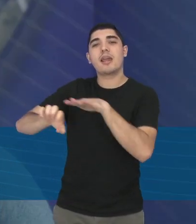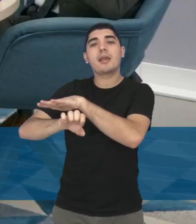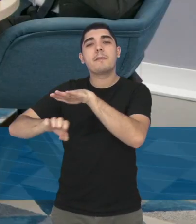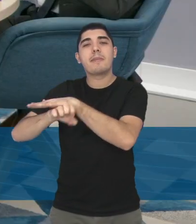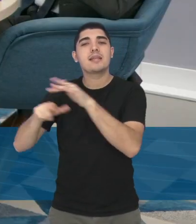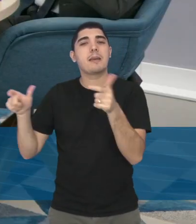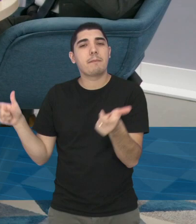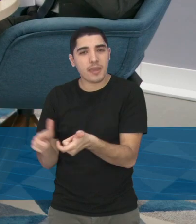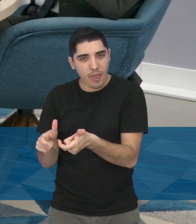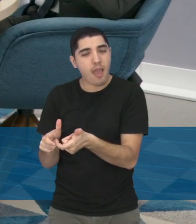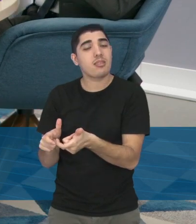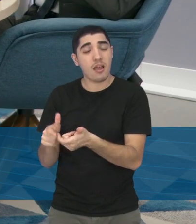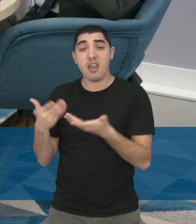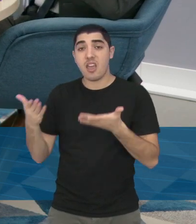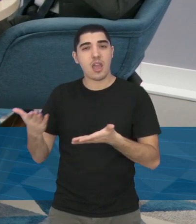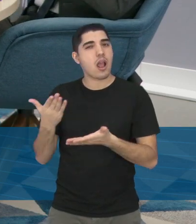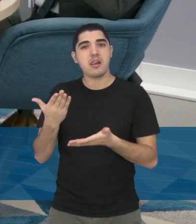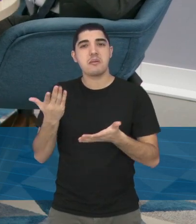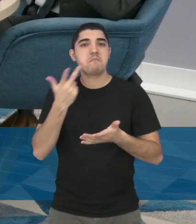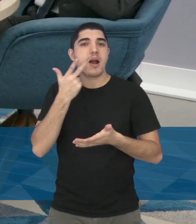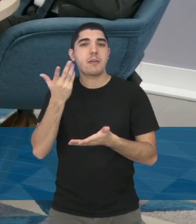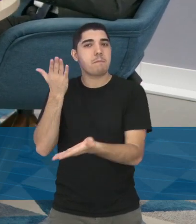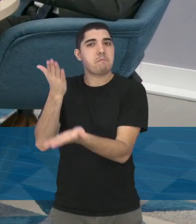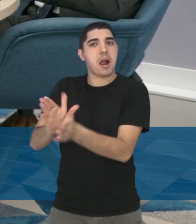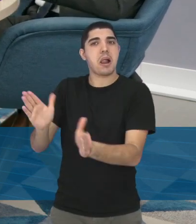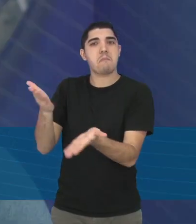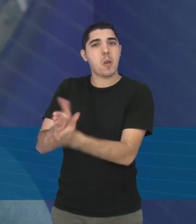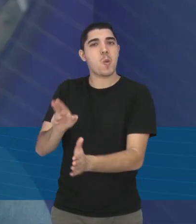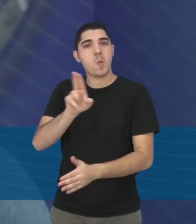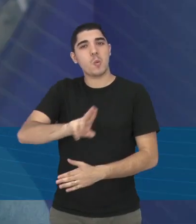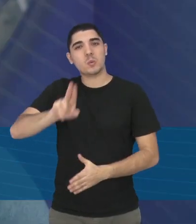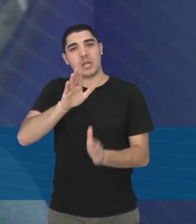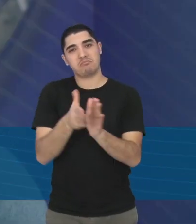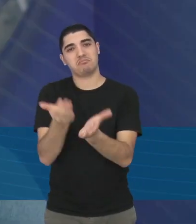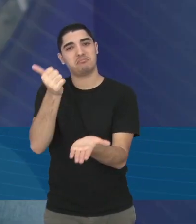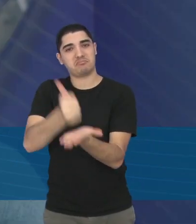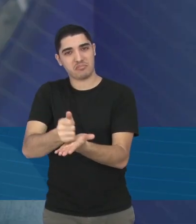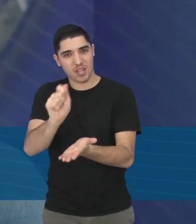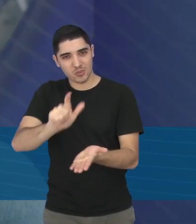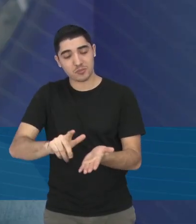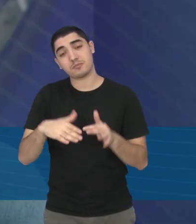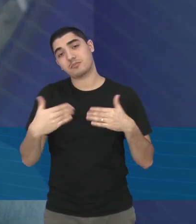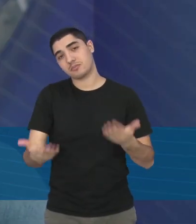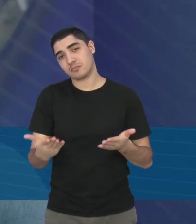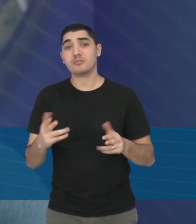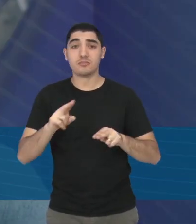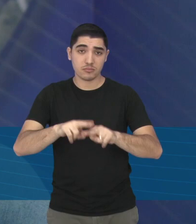pequenas e médias empresas, não estão mais adotando esse modelo. E quando a gente fala